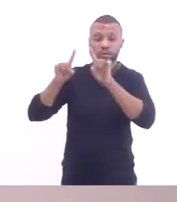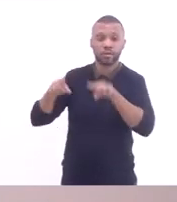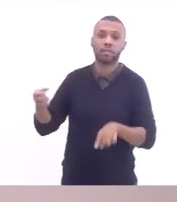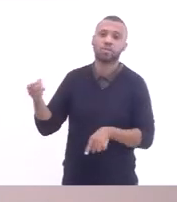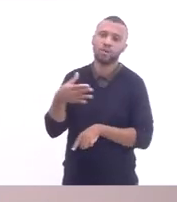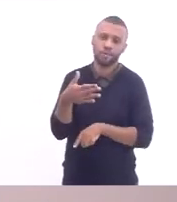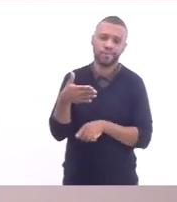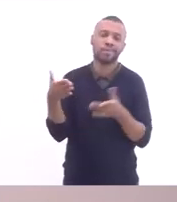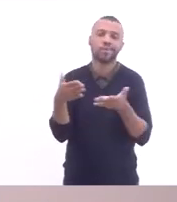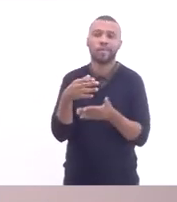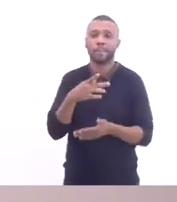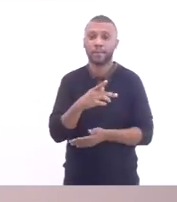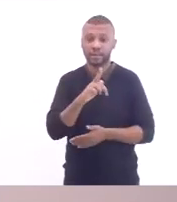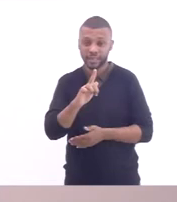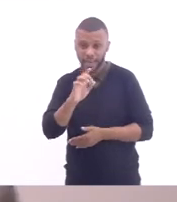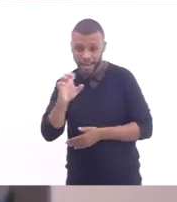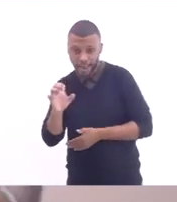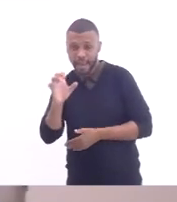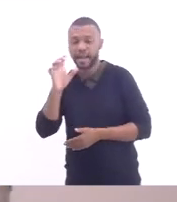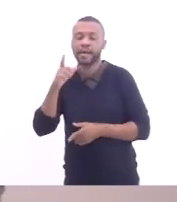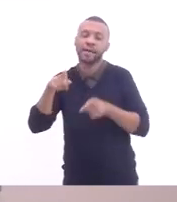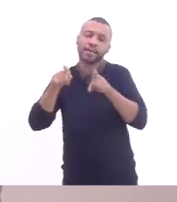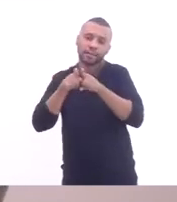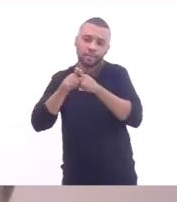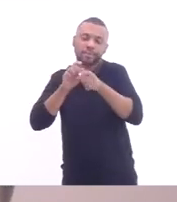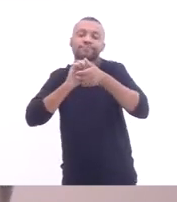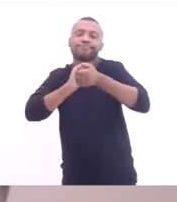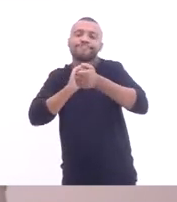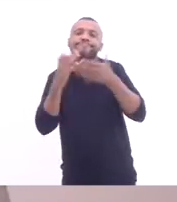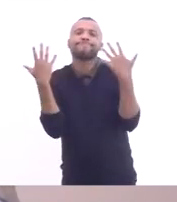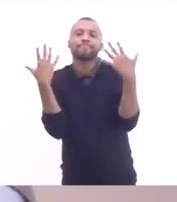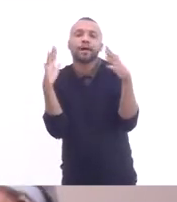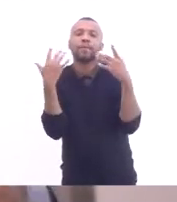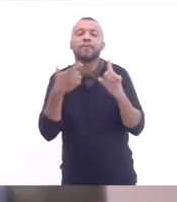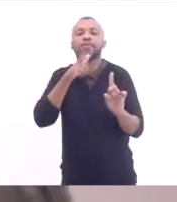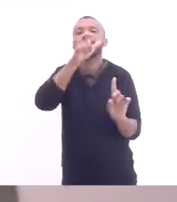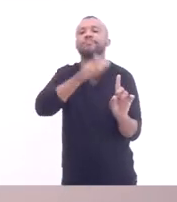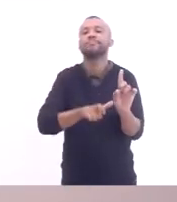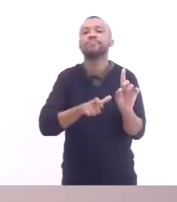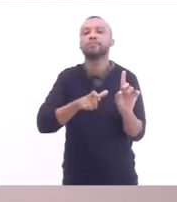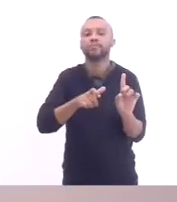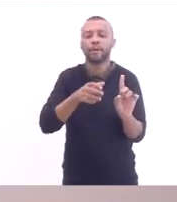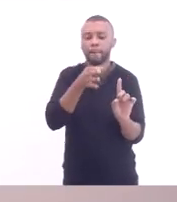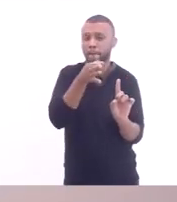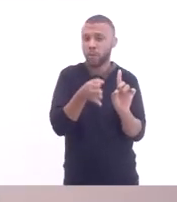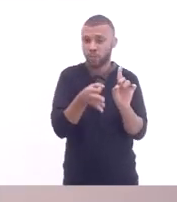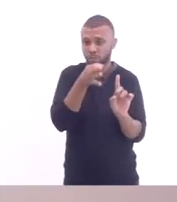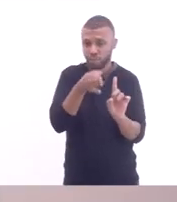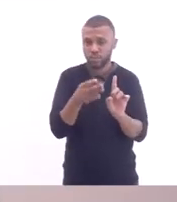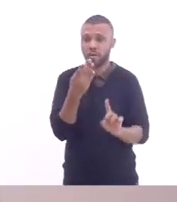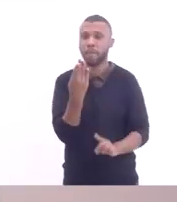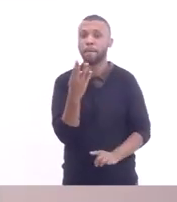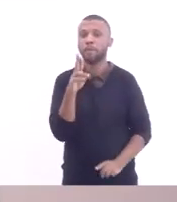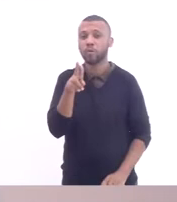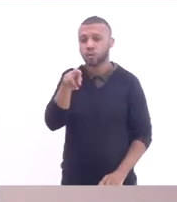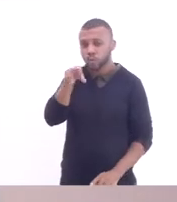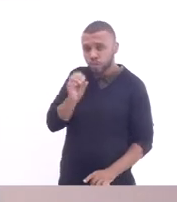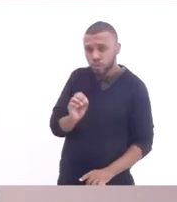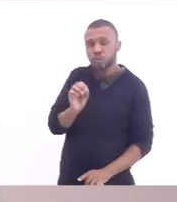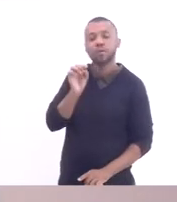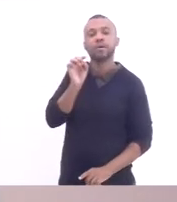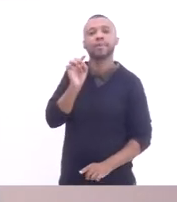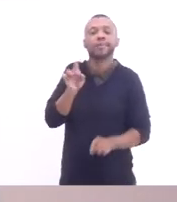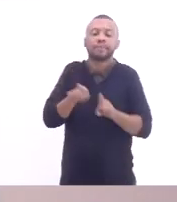agora pela PGE, a quem eu também parabenizo na pessoa do procurador-geral, Bruno Dubé, que também,